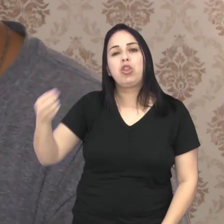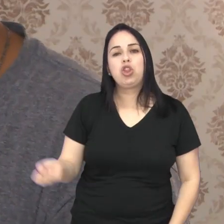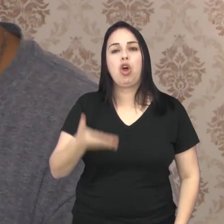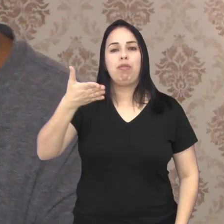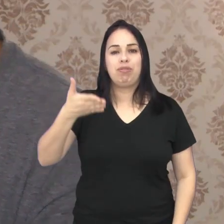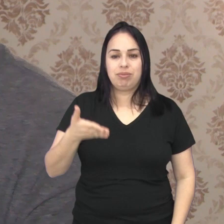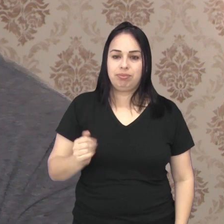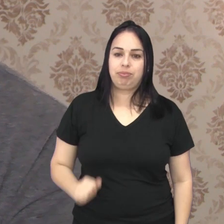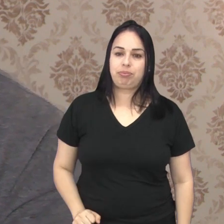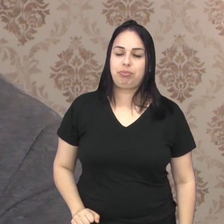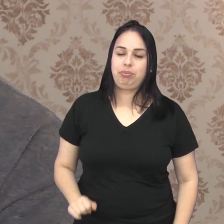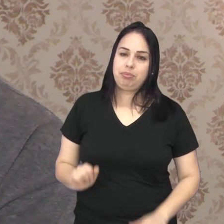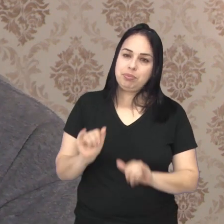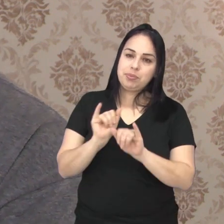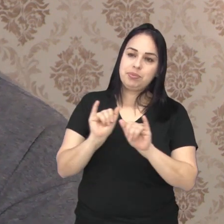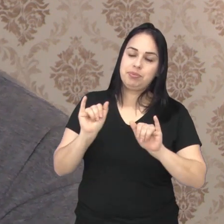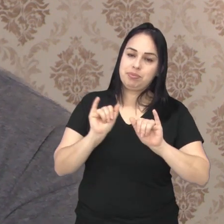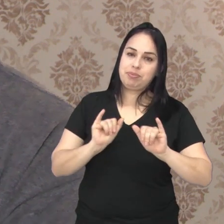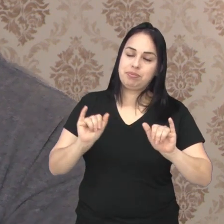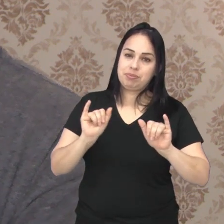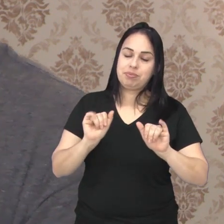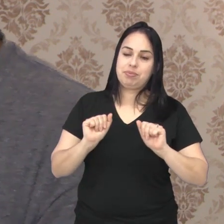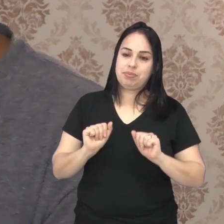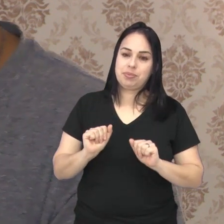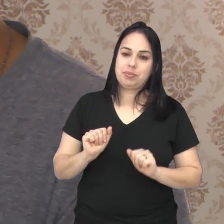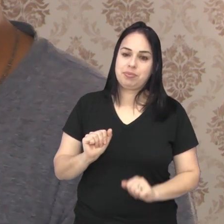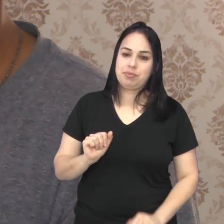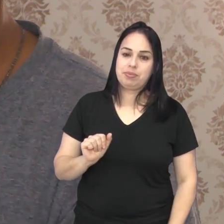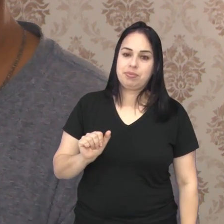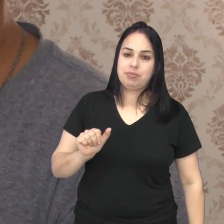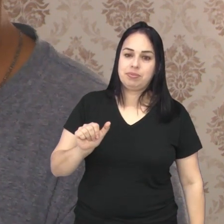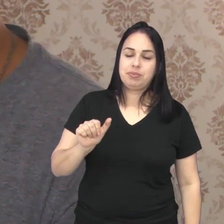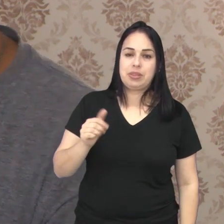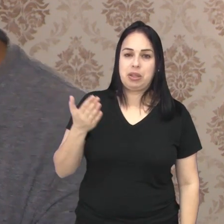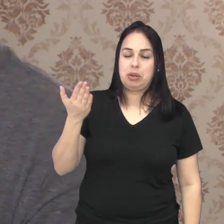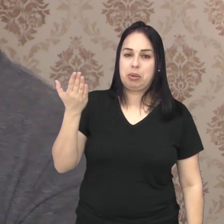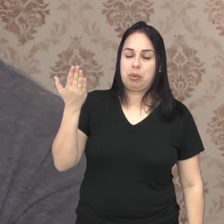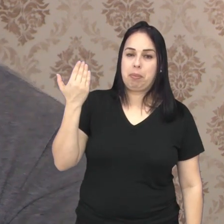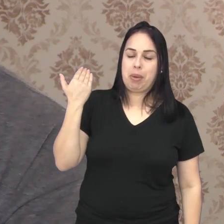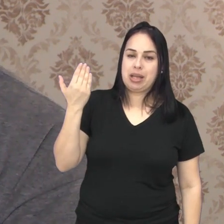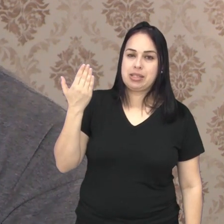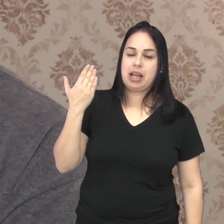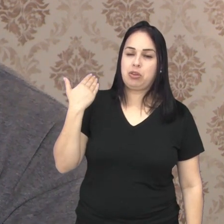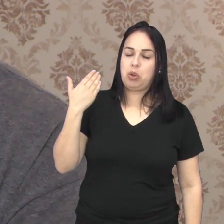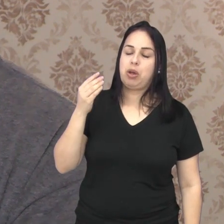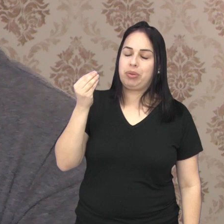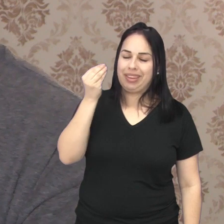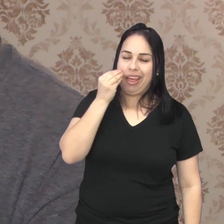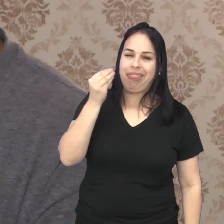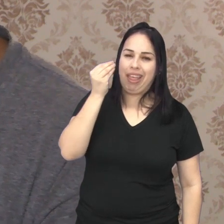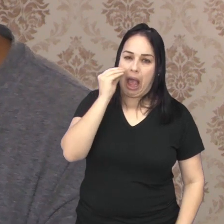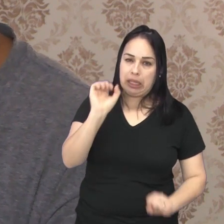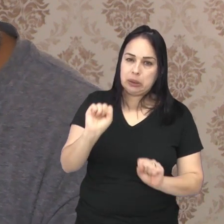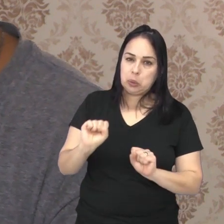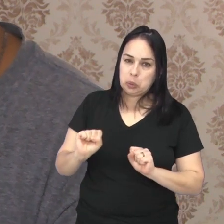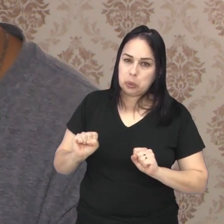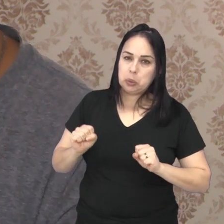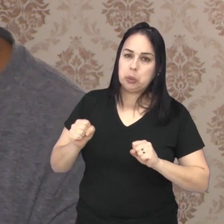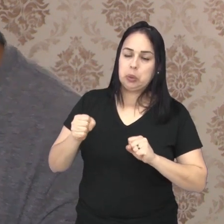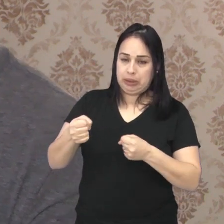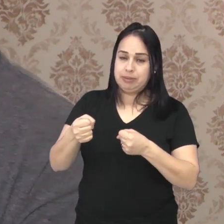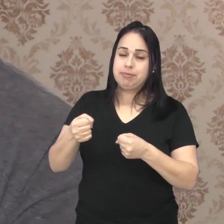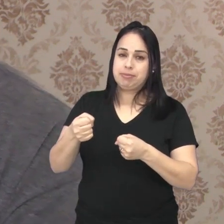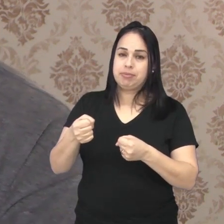eu poderia dizer para ele que ele foi um rapaz muito esforçado e